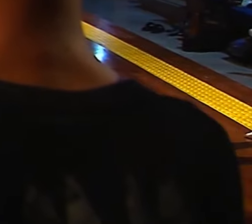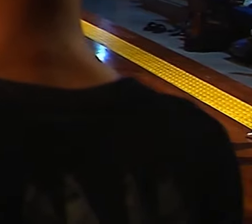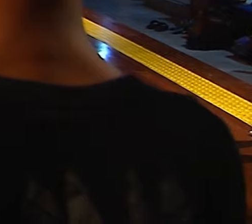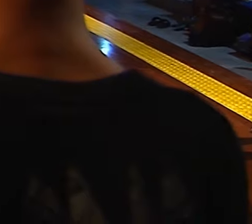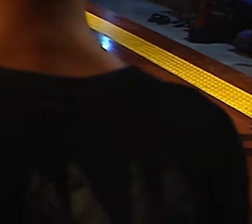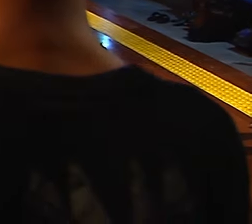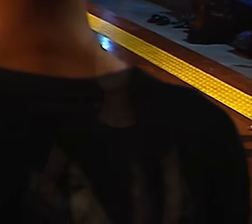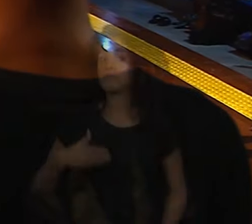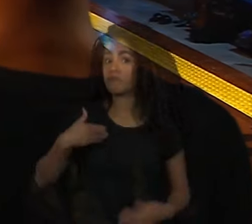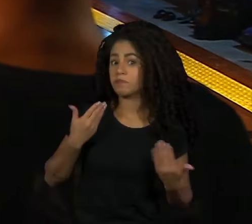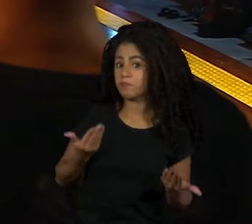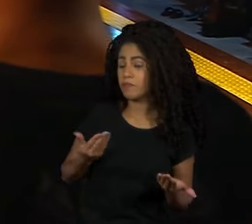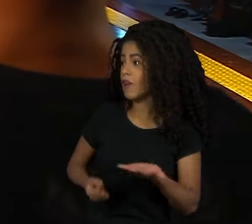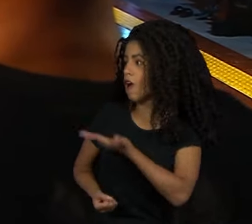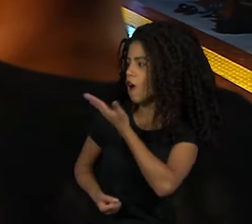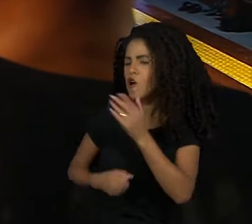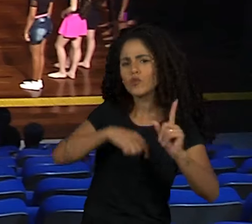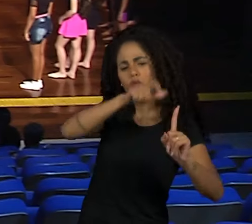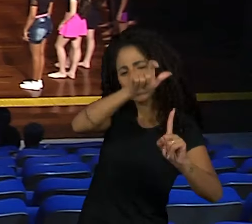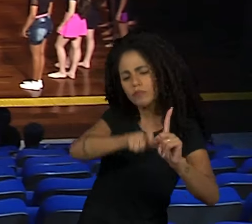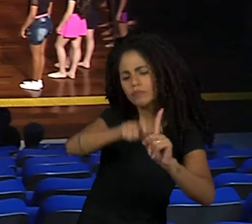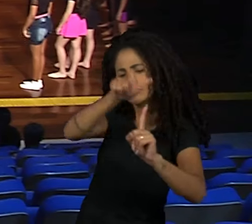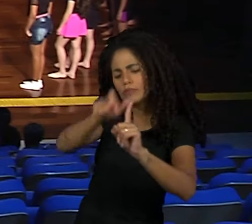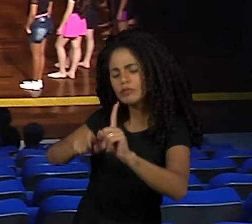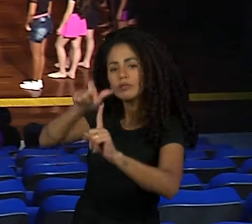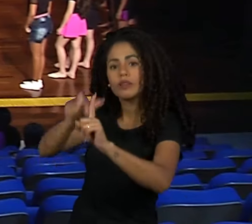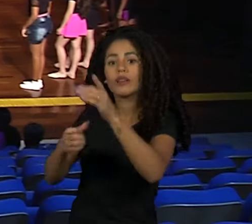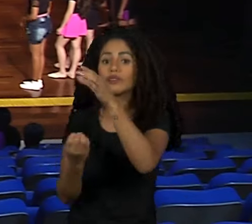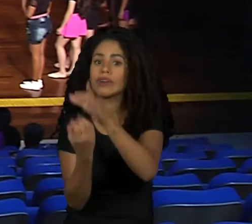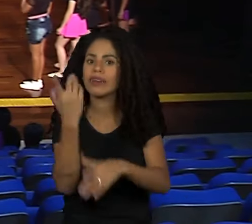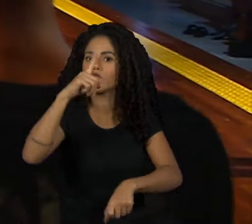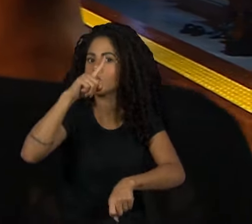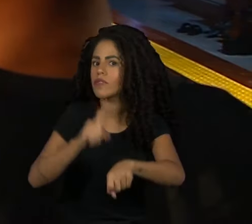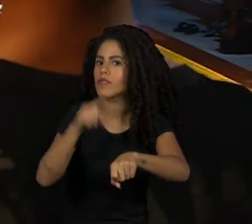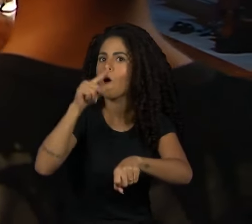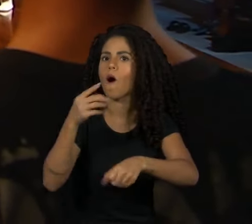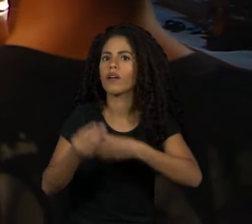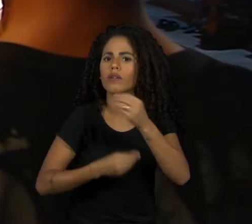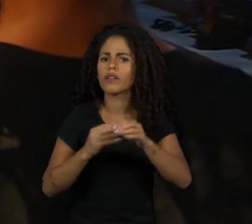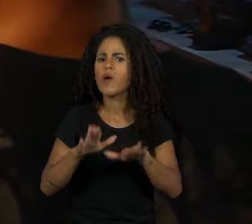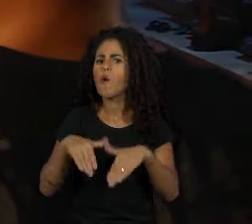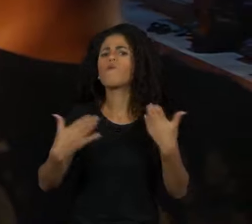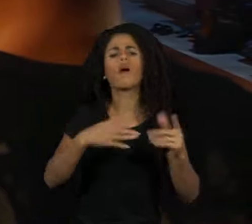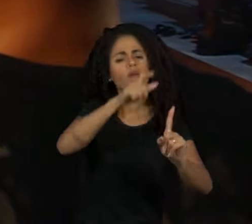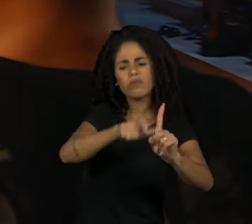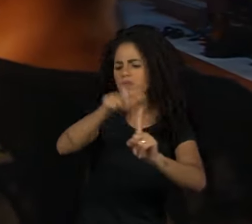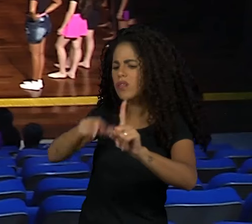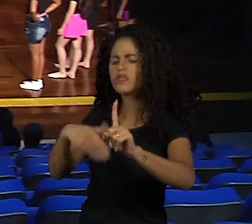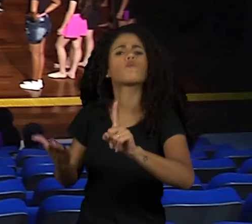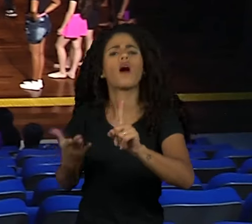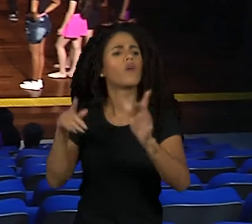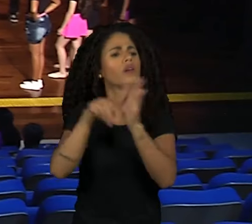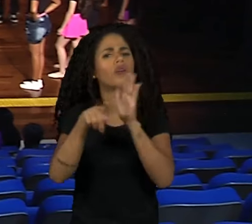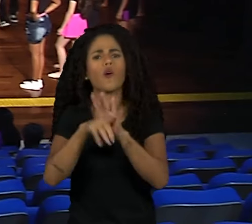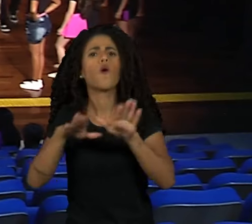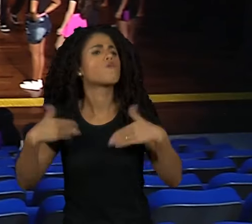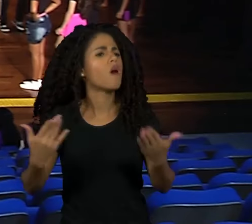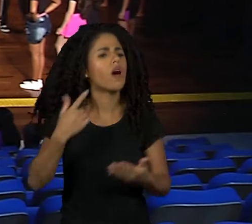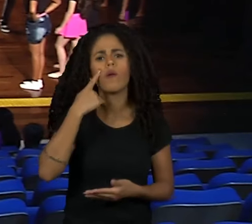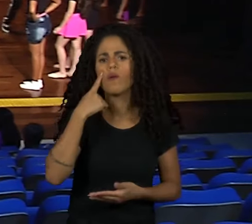Dessa entrega nascem os personagens improvisados na hora. Ó a banana, ó a laranja, dois